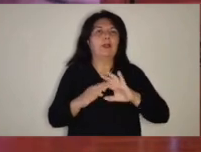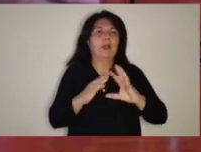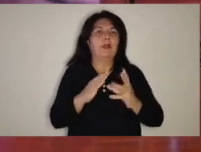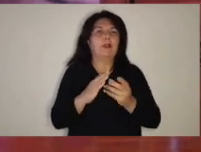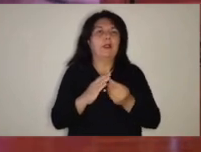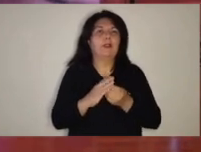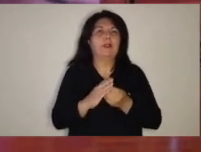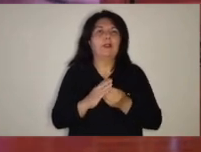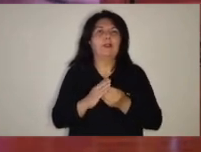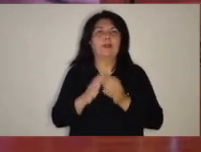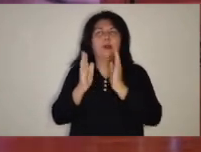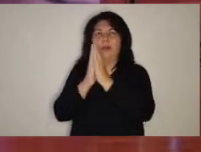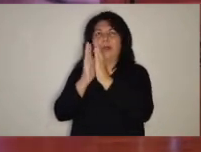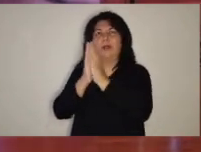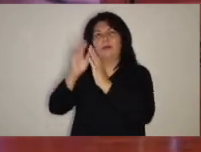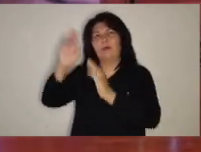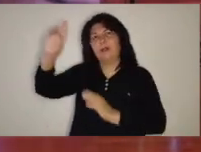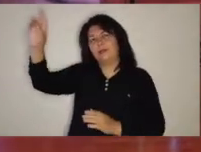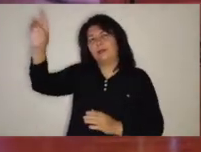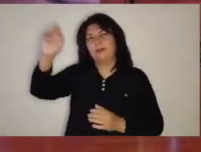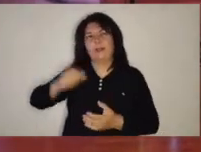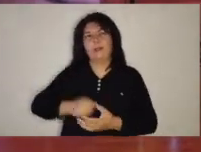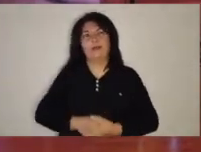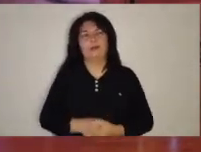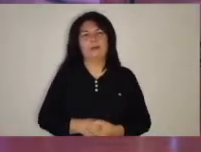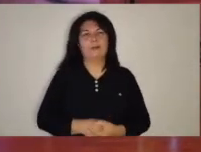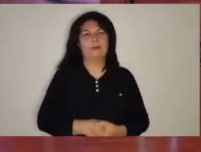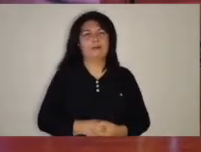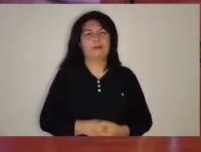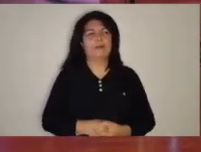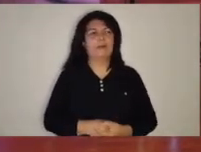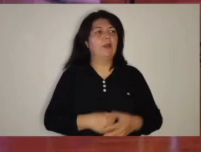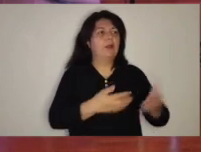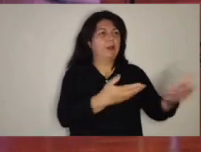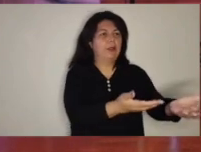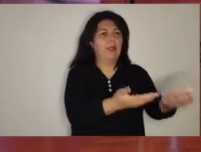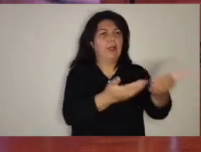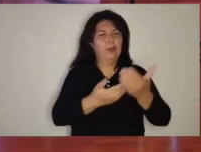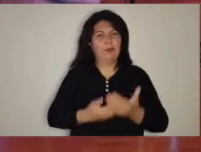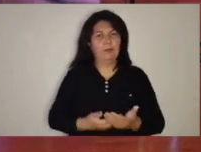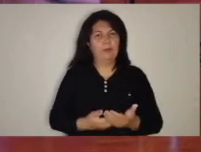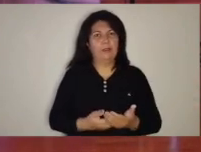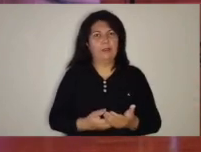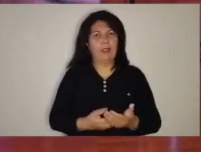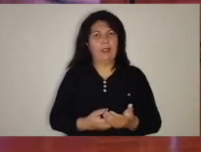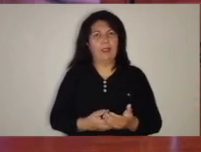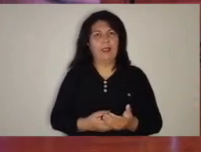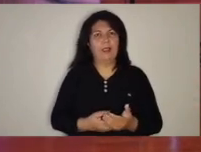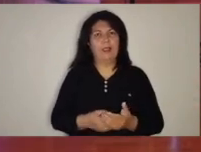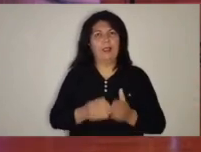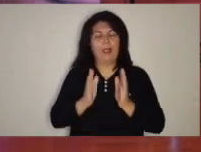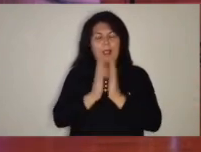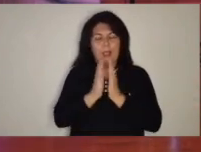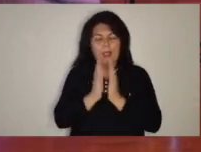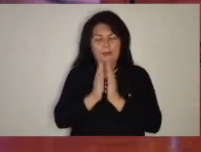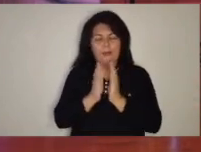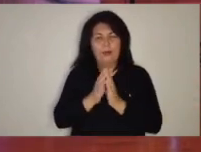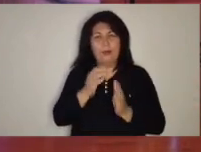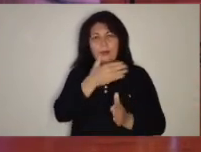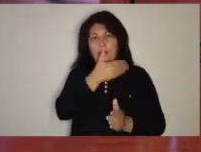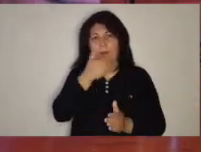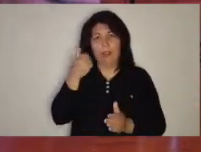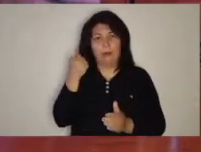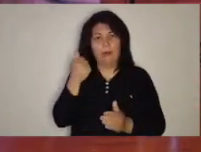Nessa manhã, irmãos, eu quero te convidar juntamente conosco a você entregar a sua melhor adoração ao Senhor.